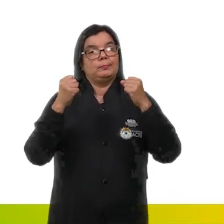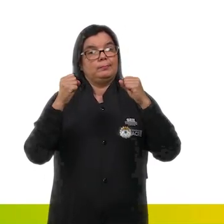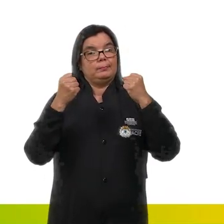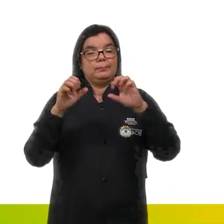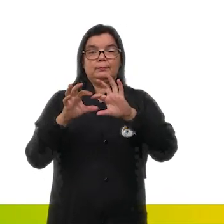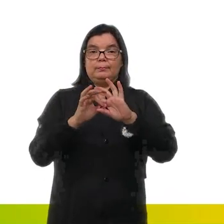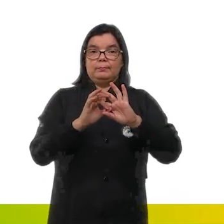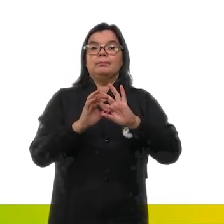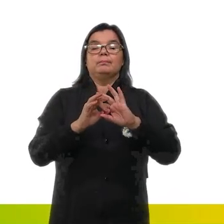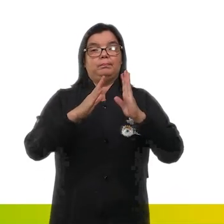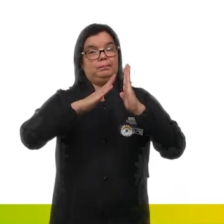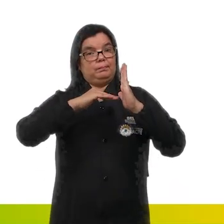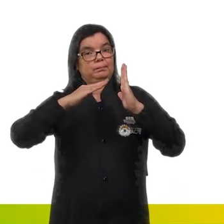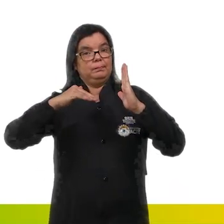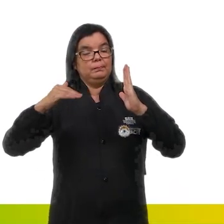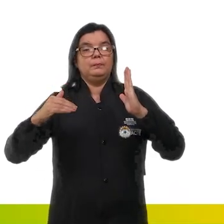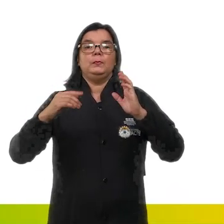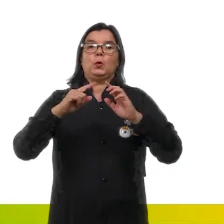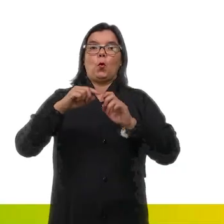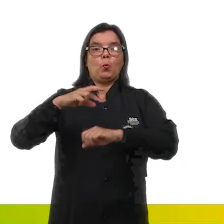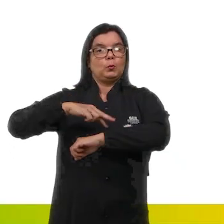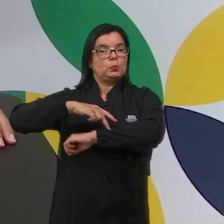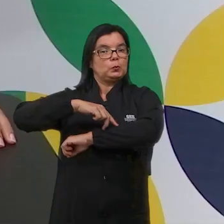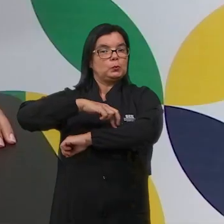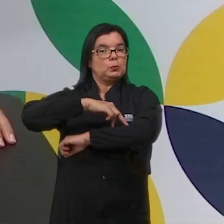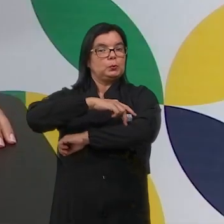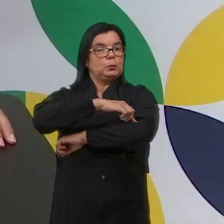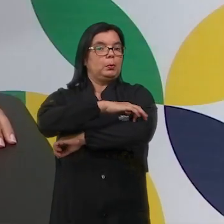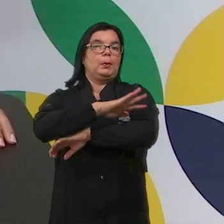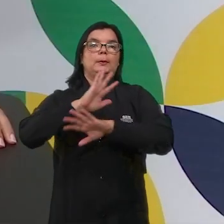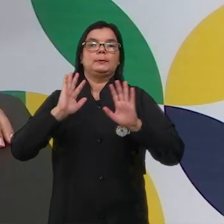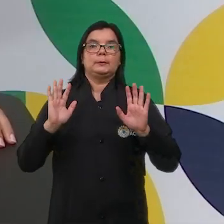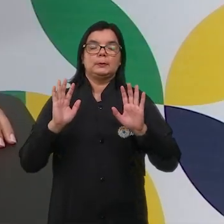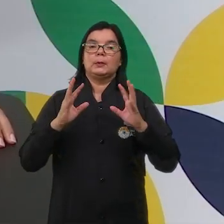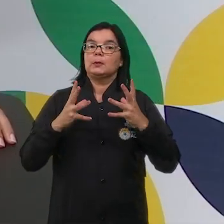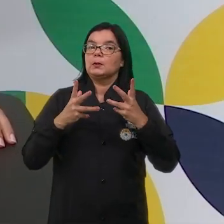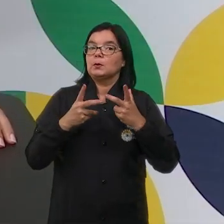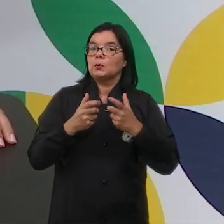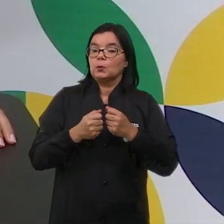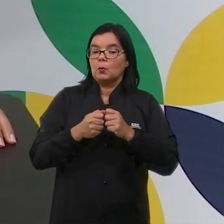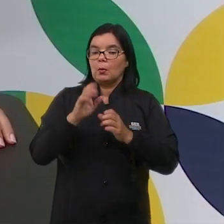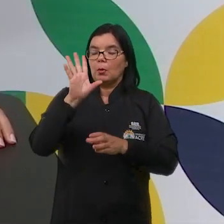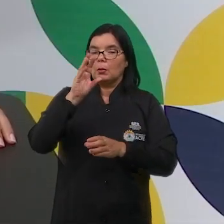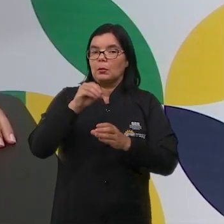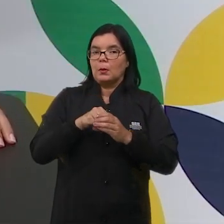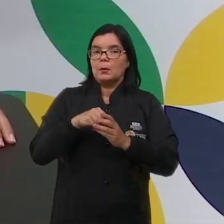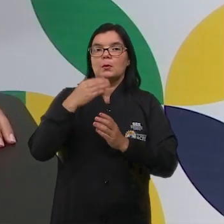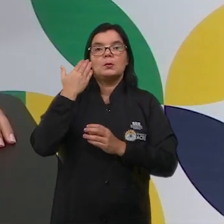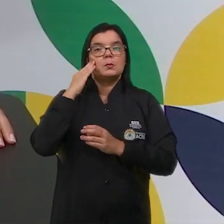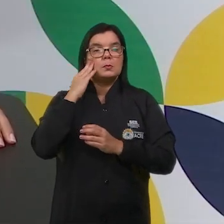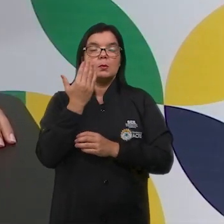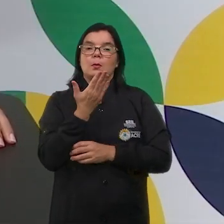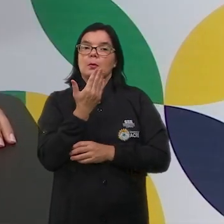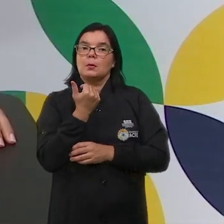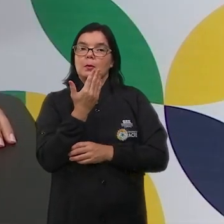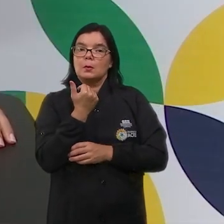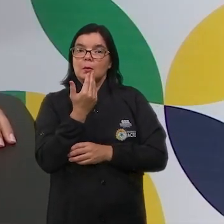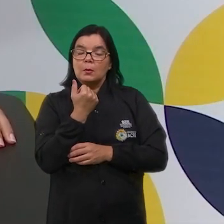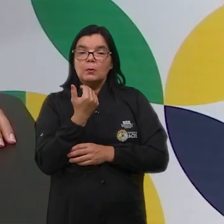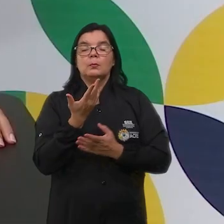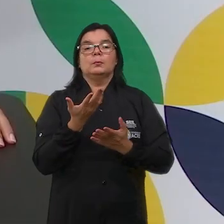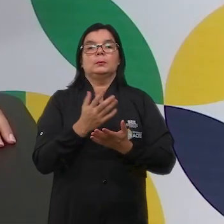à estética, por exemplo, o trabalho como modelo. Então, tudo dentro dessa concepção de alimentação